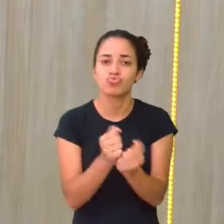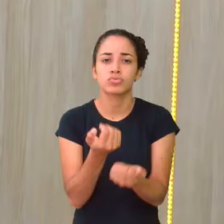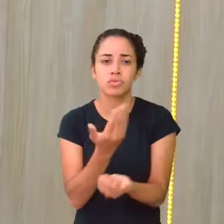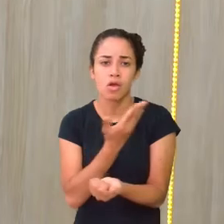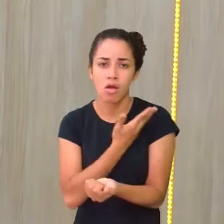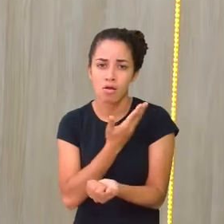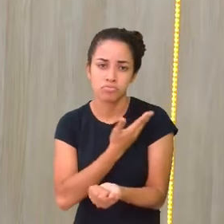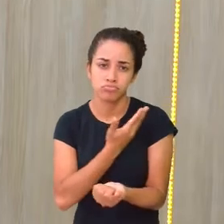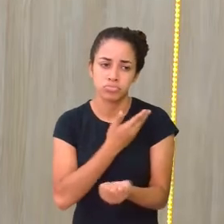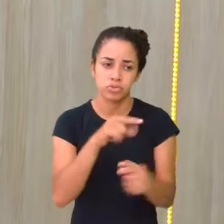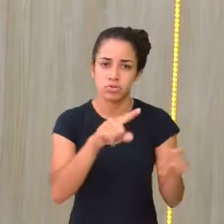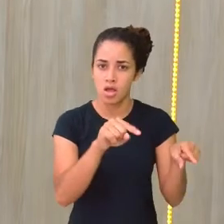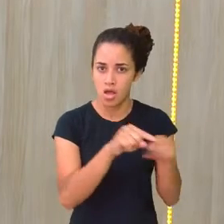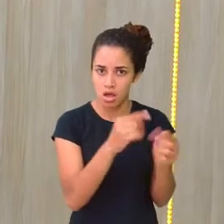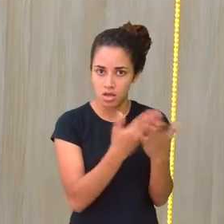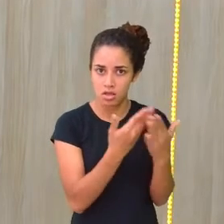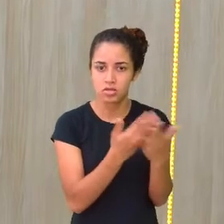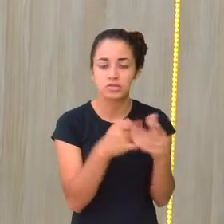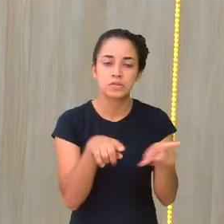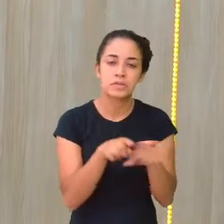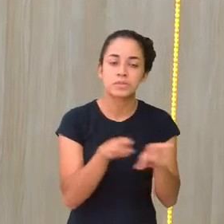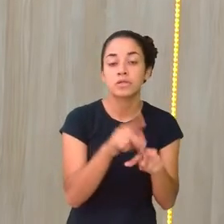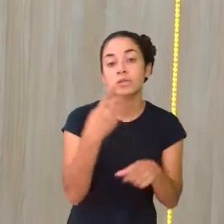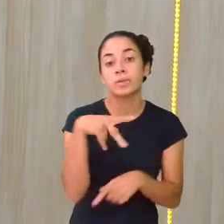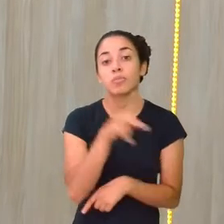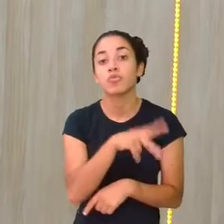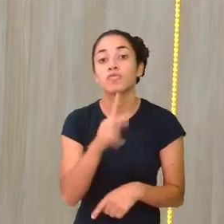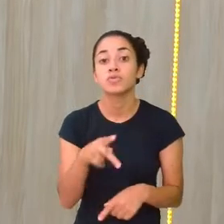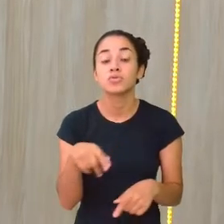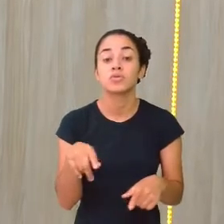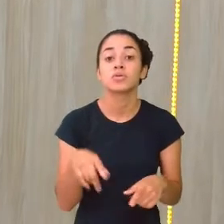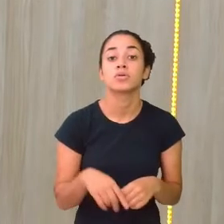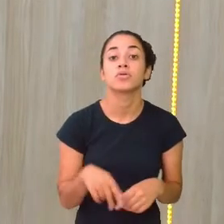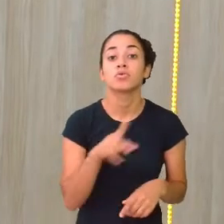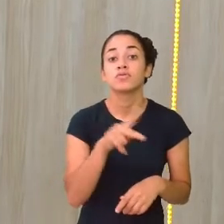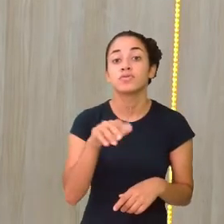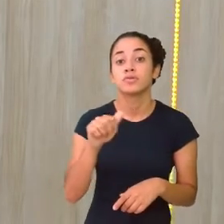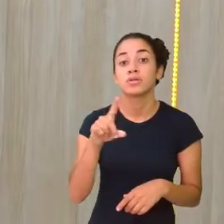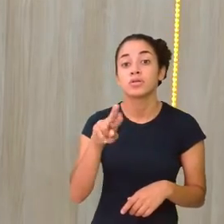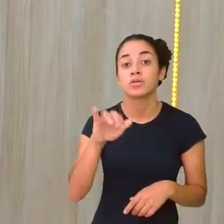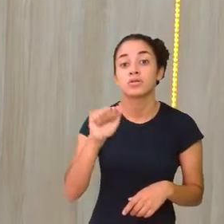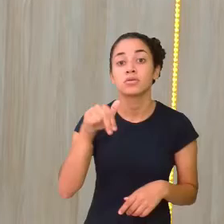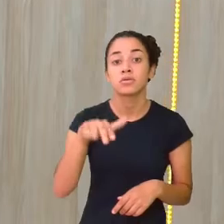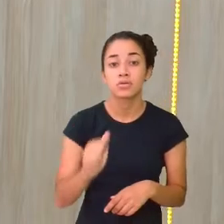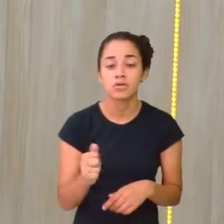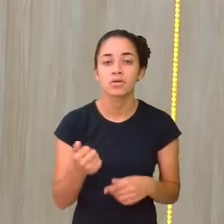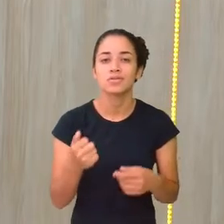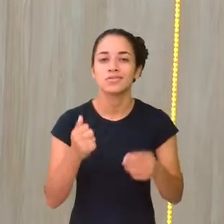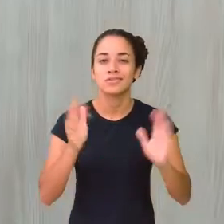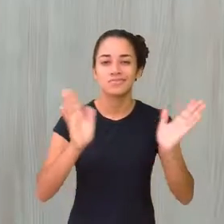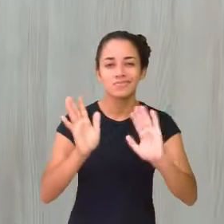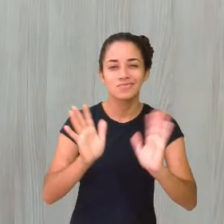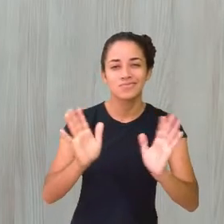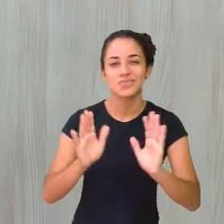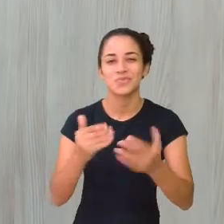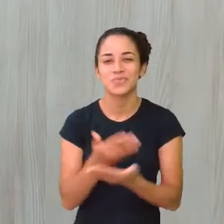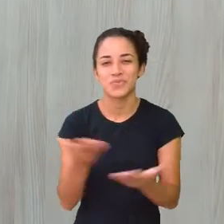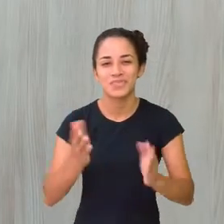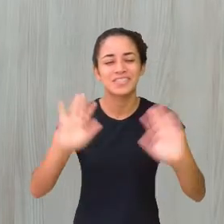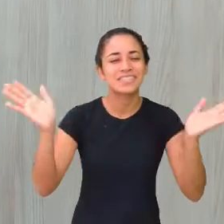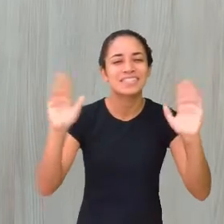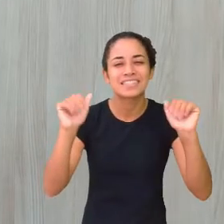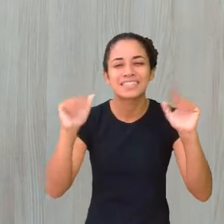colegas de classe, seus professores. Professora Adriana vai se despedir ali agora. Vamos nos despedindo. Até